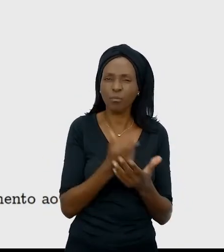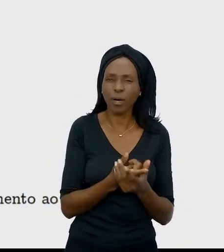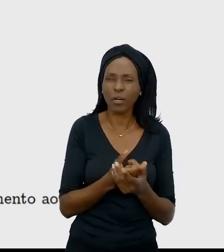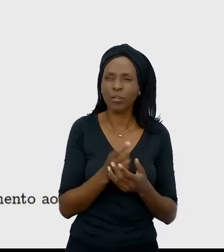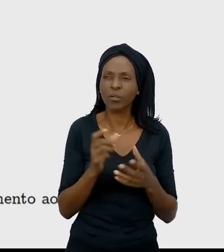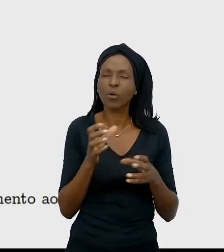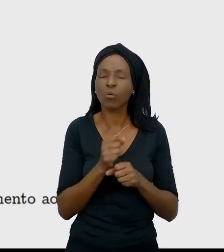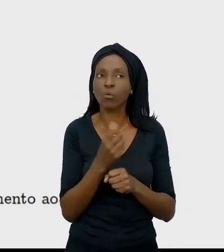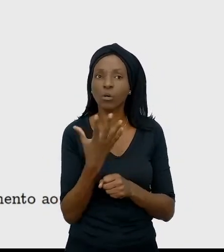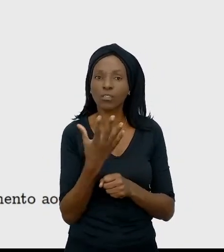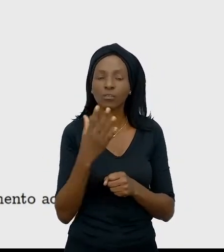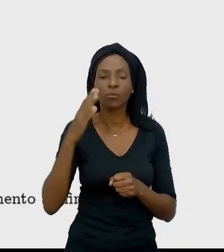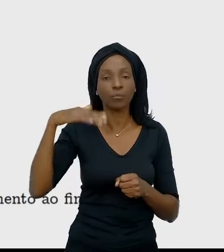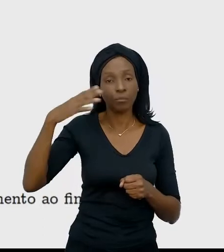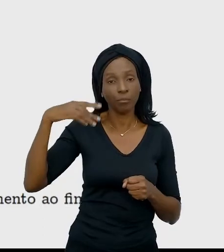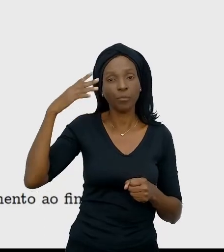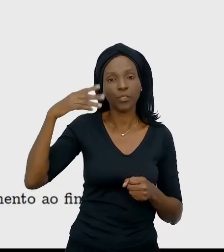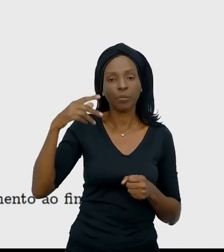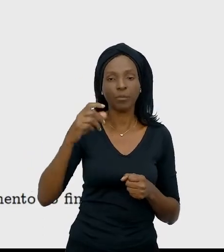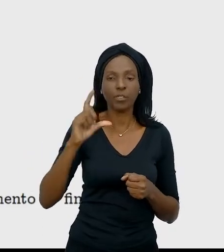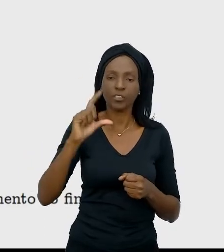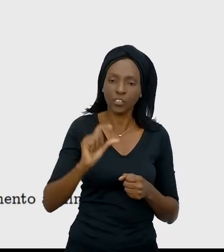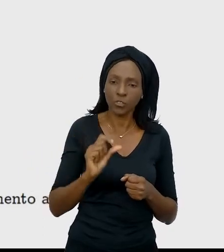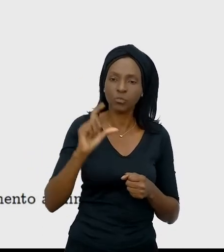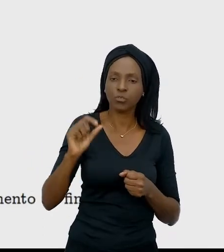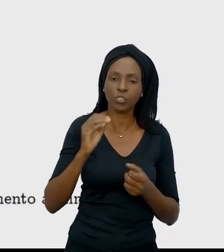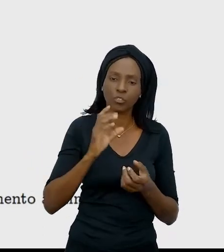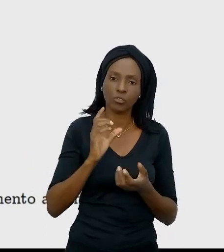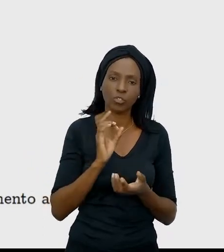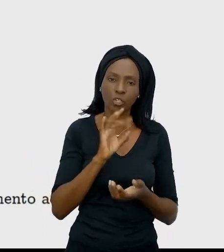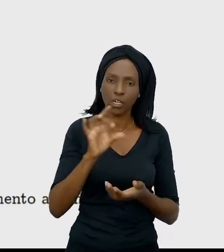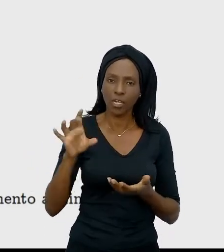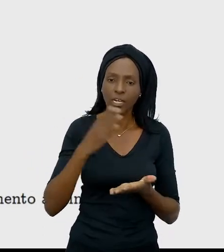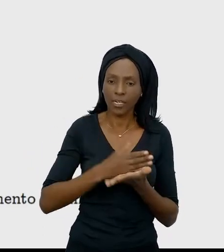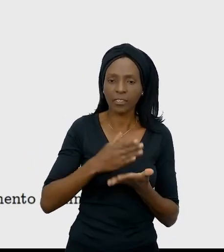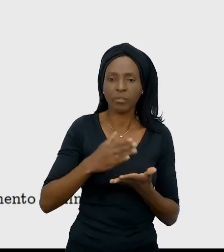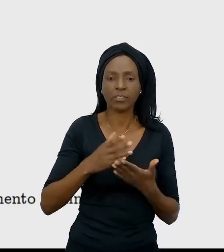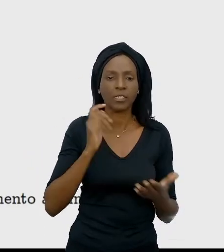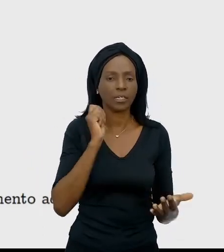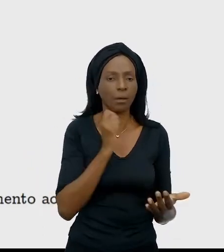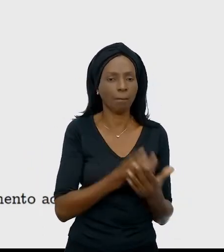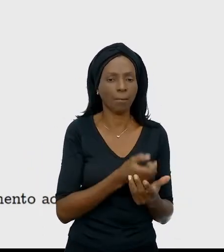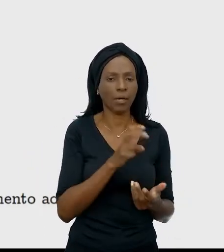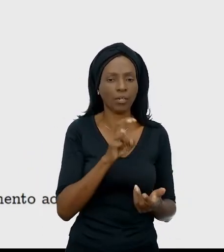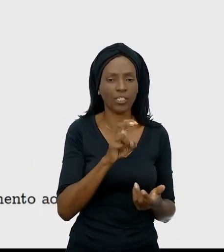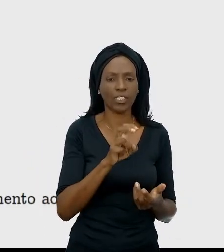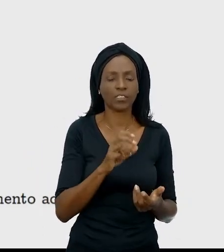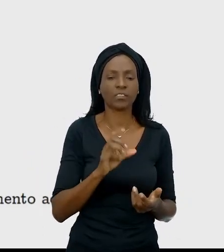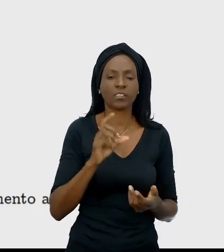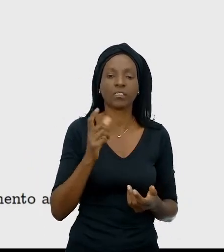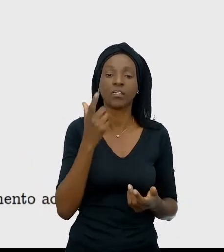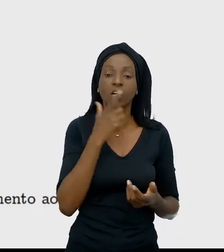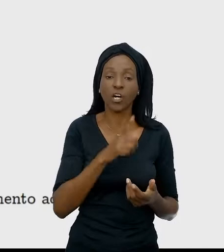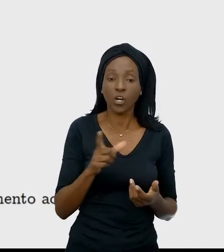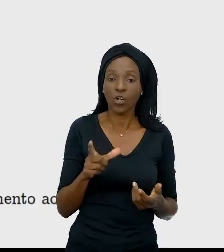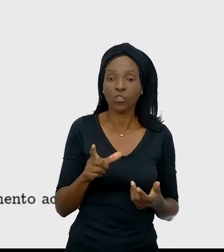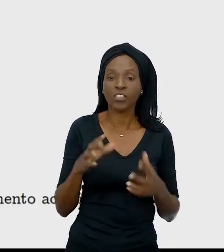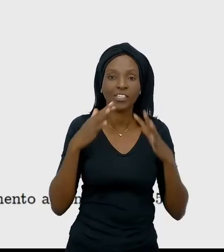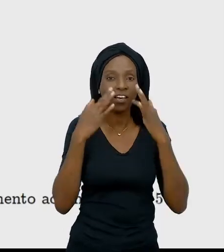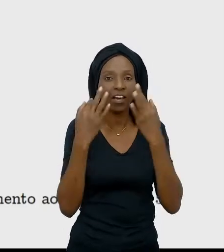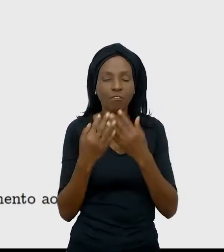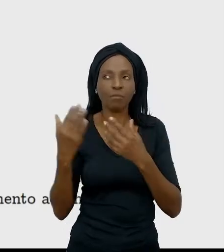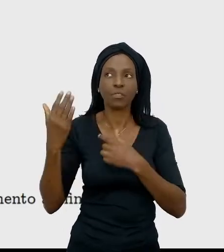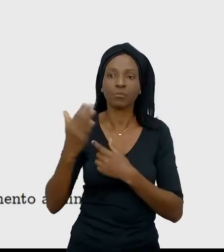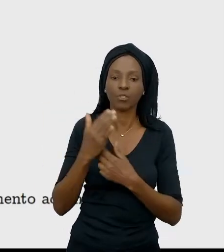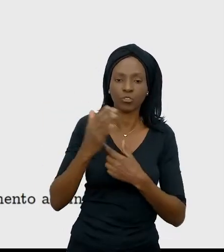delas. Então, eu vou na quinta, amortizo a quinta, que é amortizar, eu pago a quinta. Aí eu ganhei um bônus, minha família me